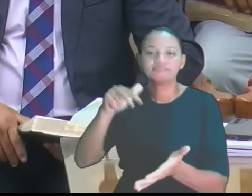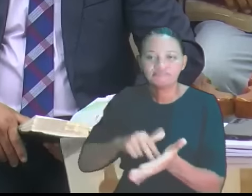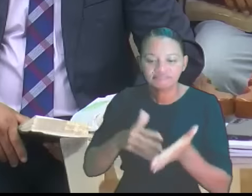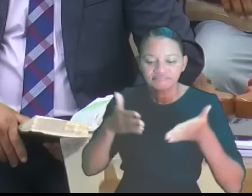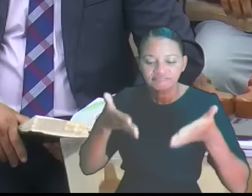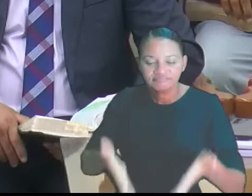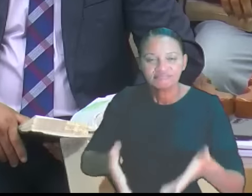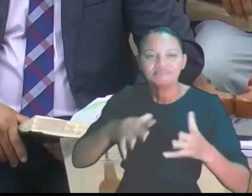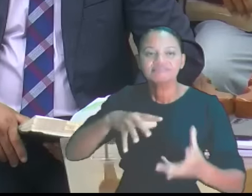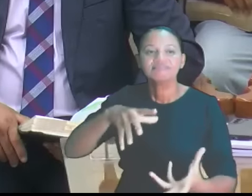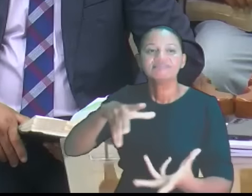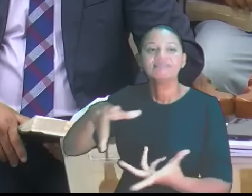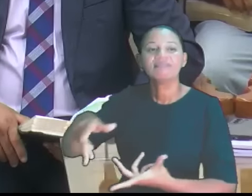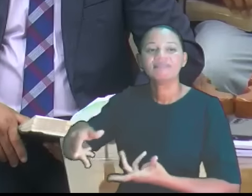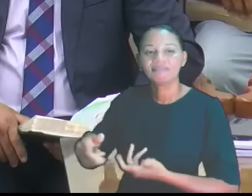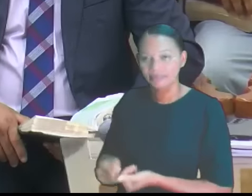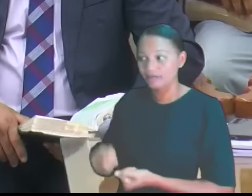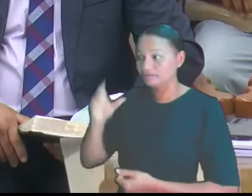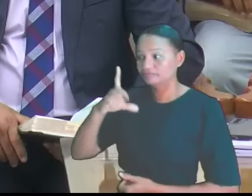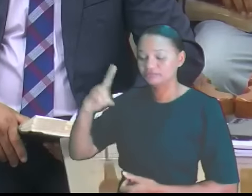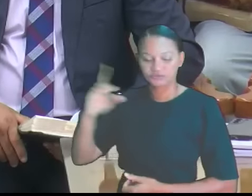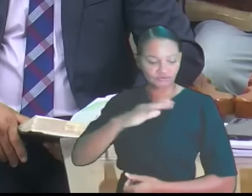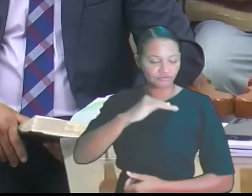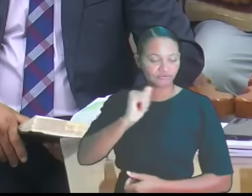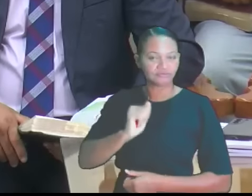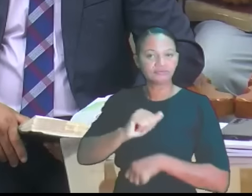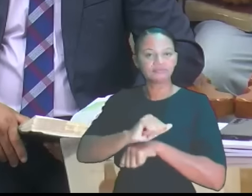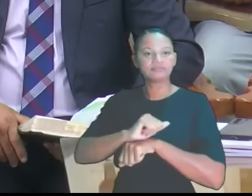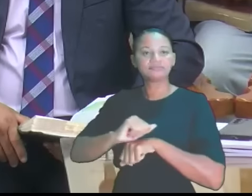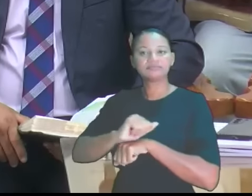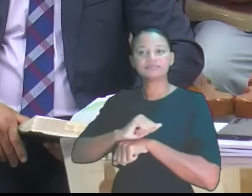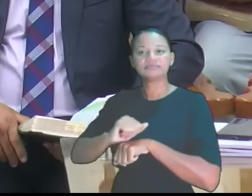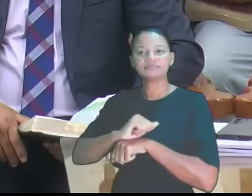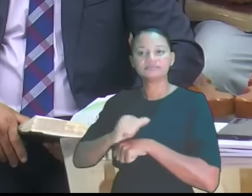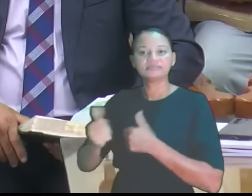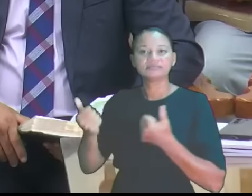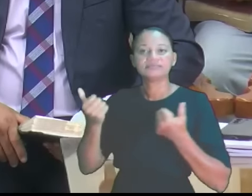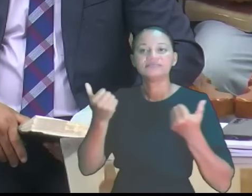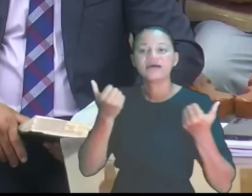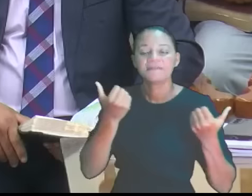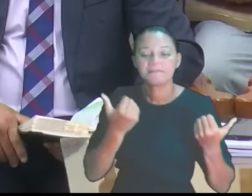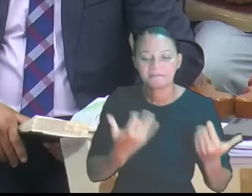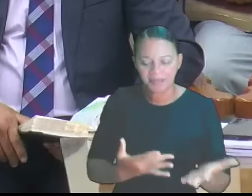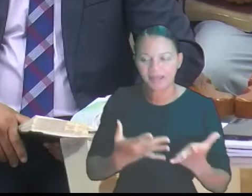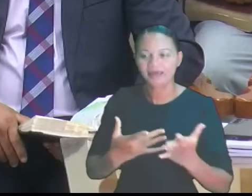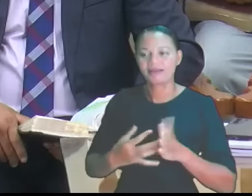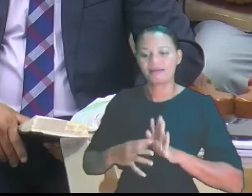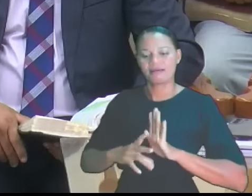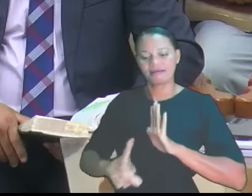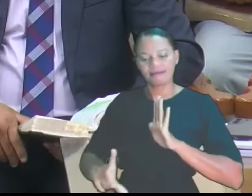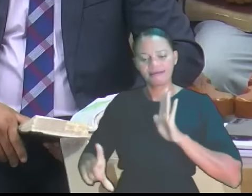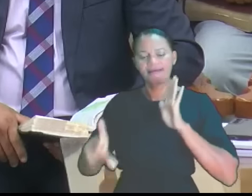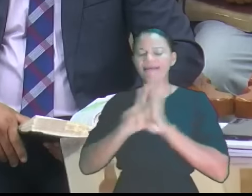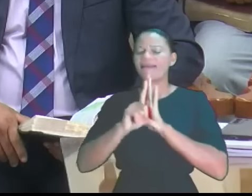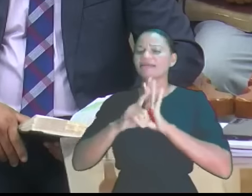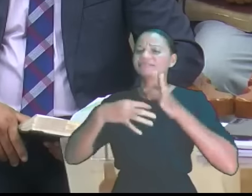terra. Quando Deus chama Abraão, ele chama para dar legalidade à sua vinda na